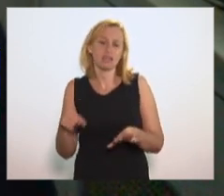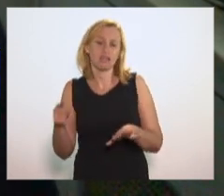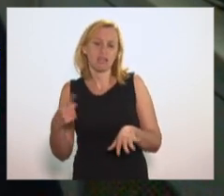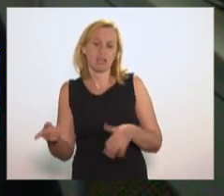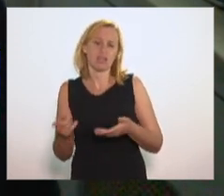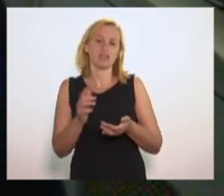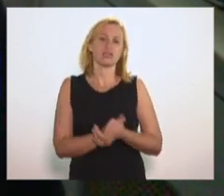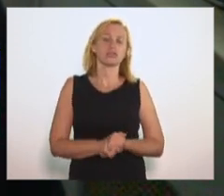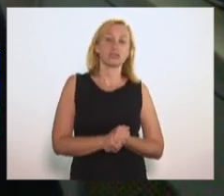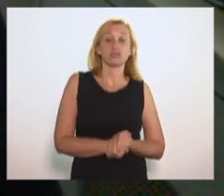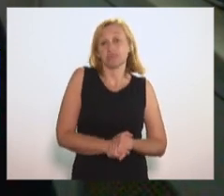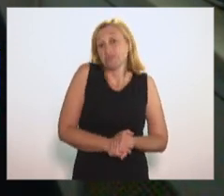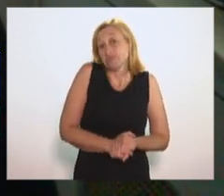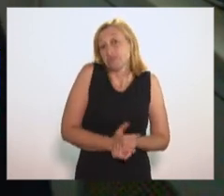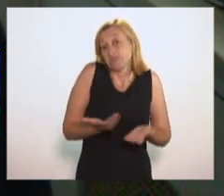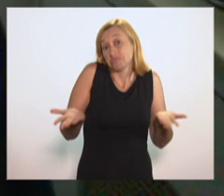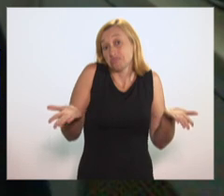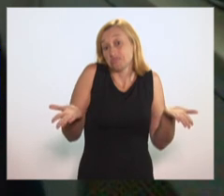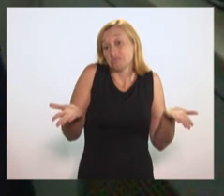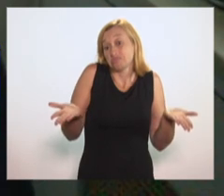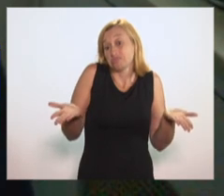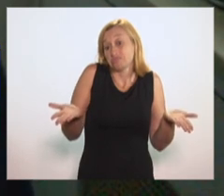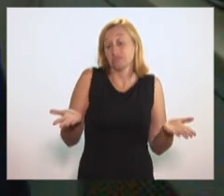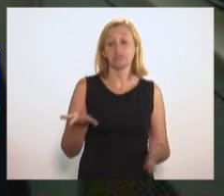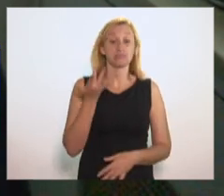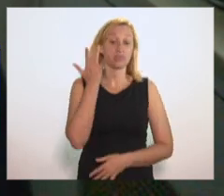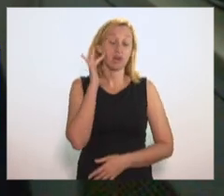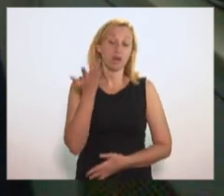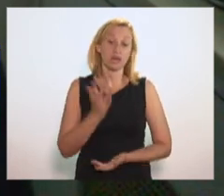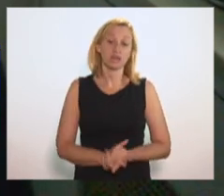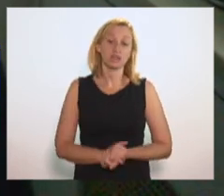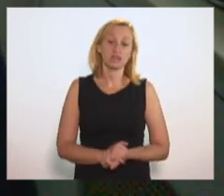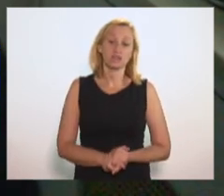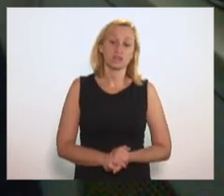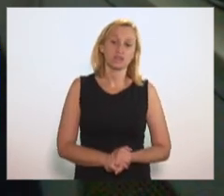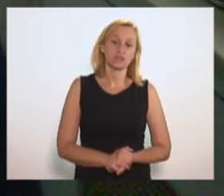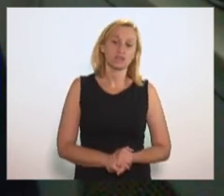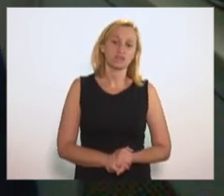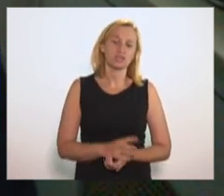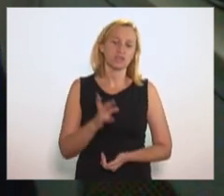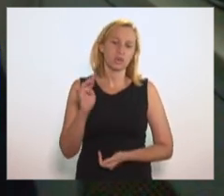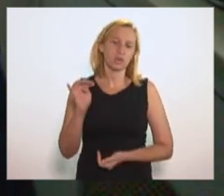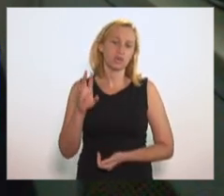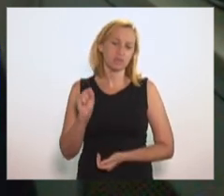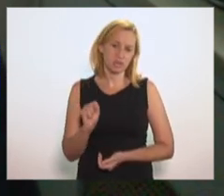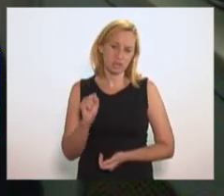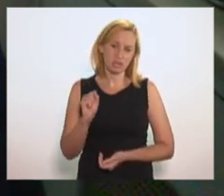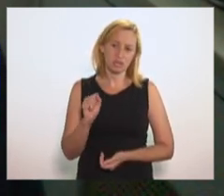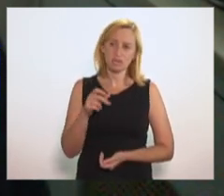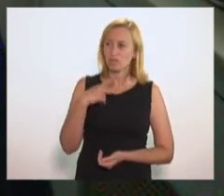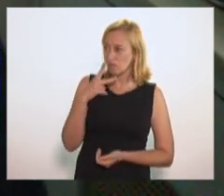então eu acho que o termo deputado Ruves Motel mas que é correto